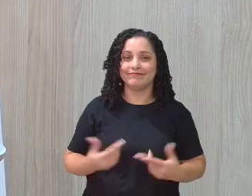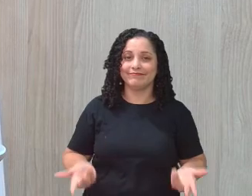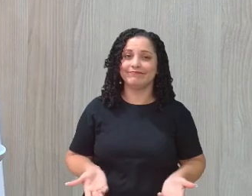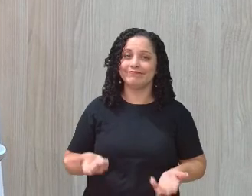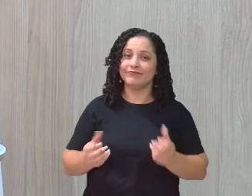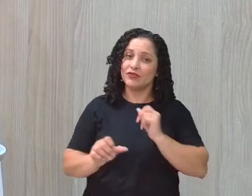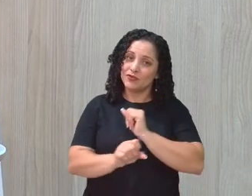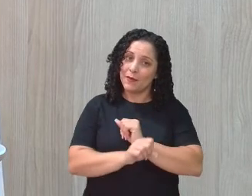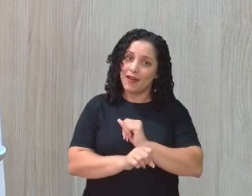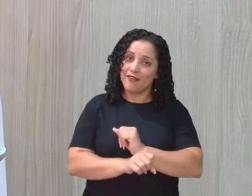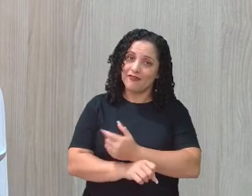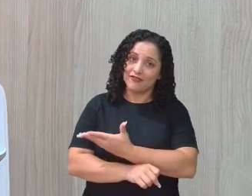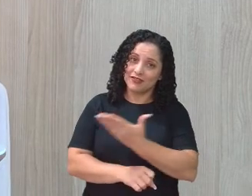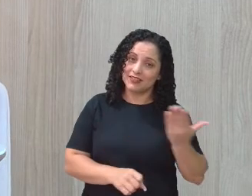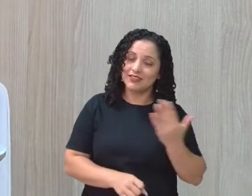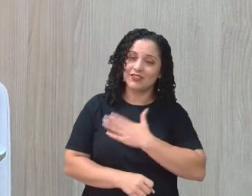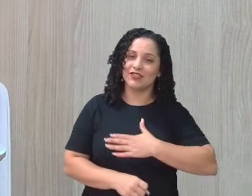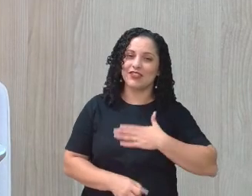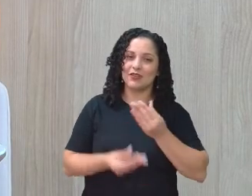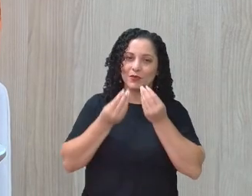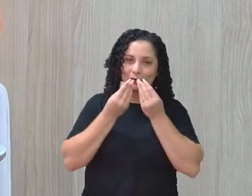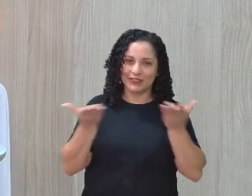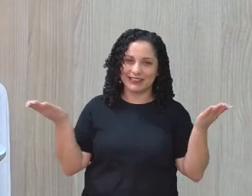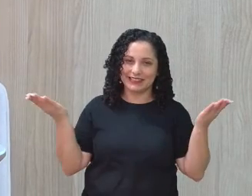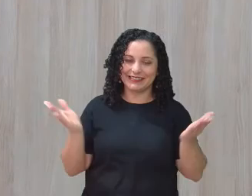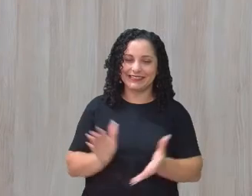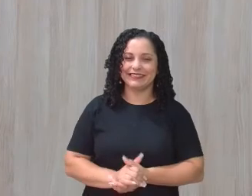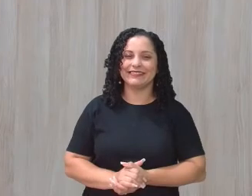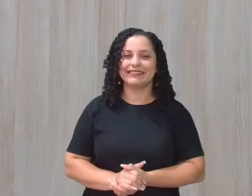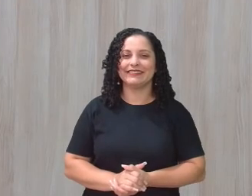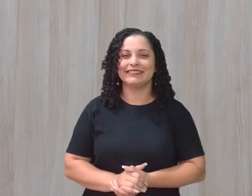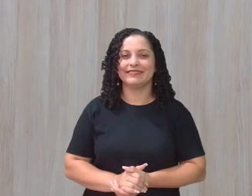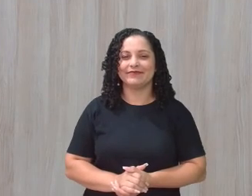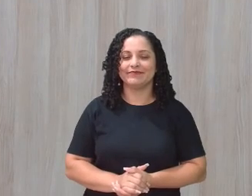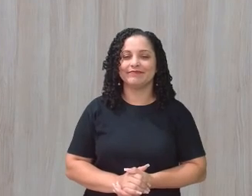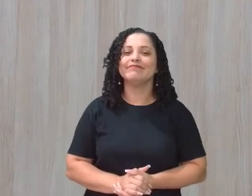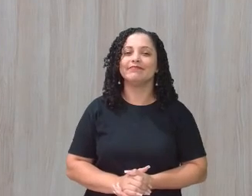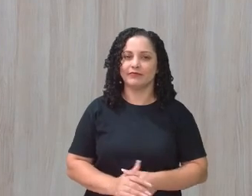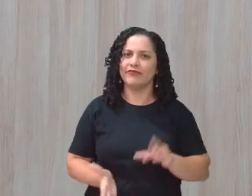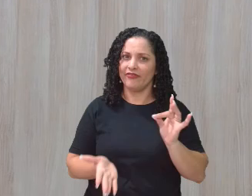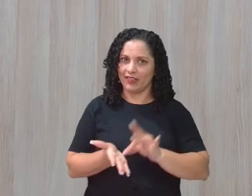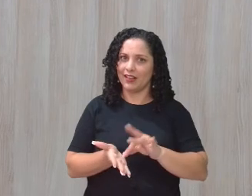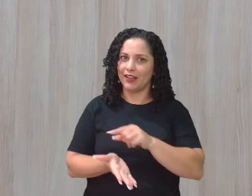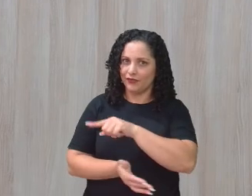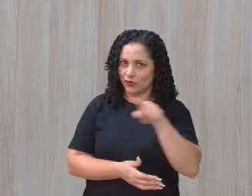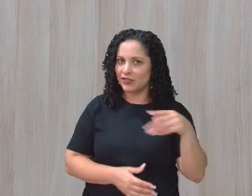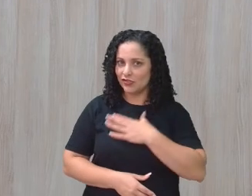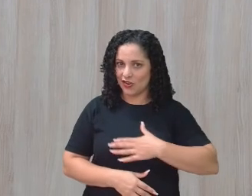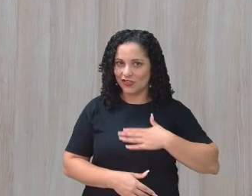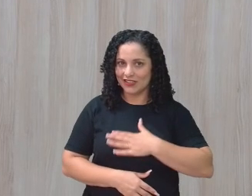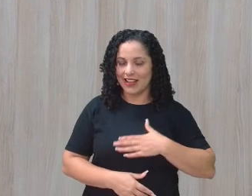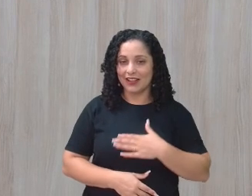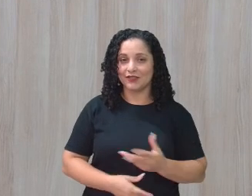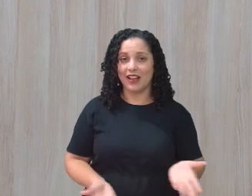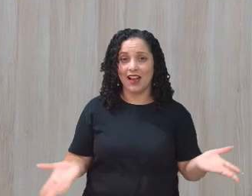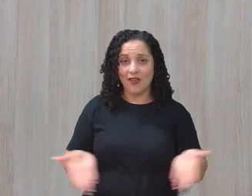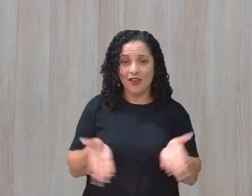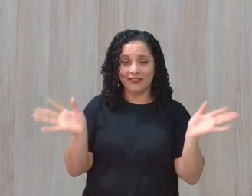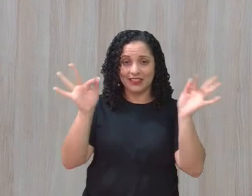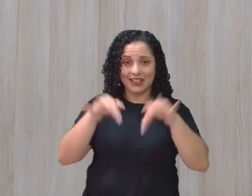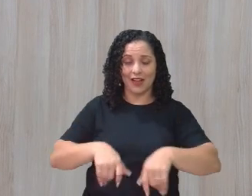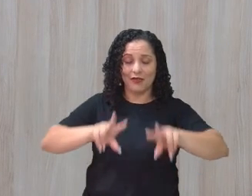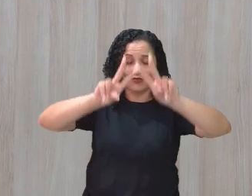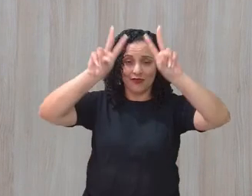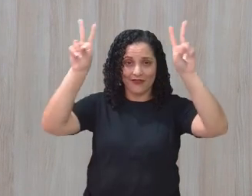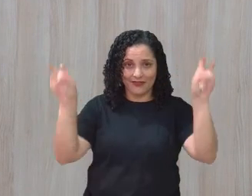espero que vocês tenham gostado. Um beijo e até a próxima. Espero sim que vocês tenham gostado. Para se despedir, a gente deixa aqui uma